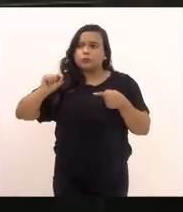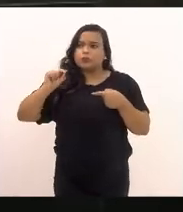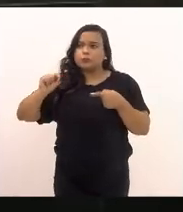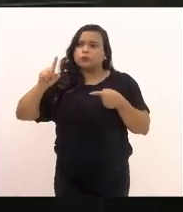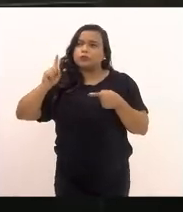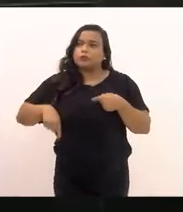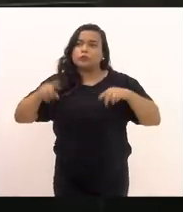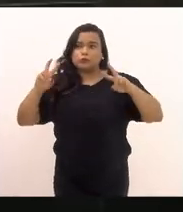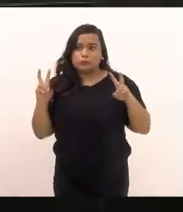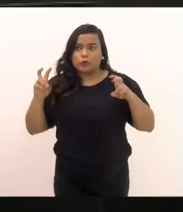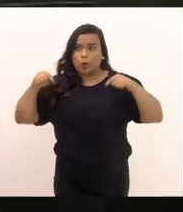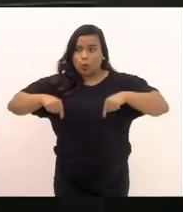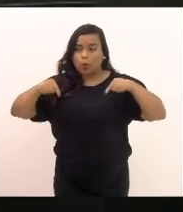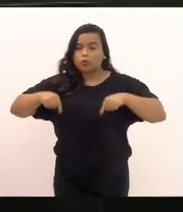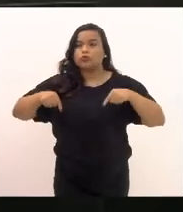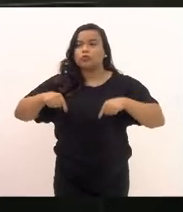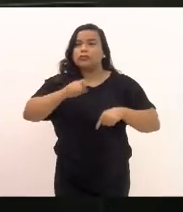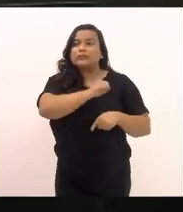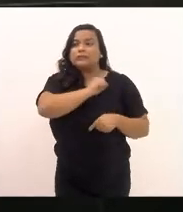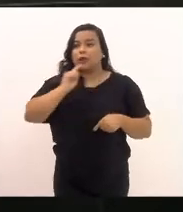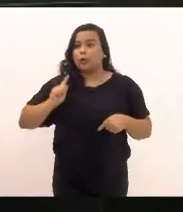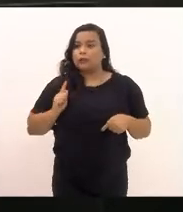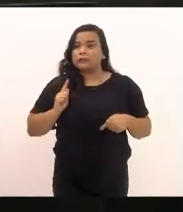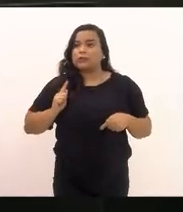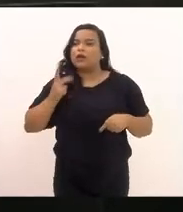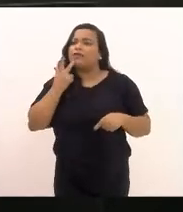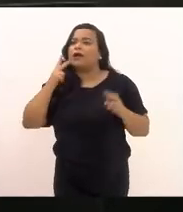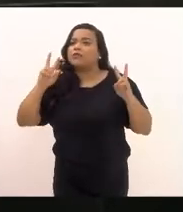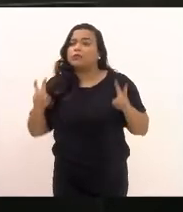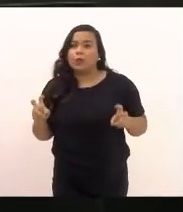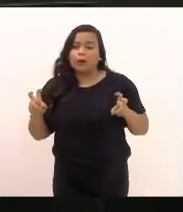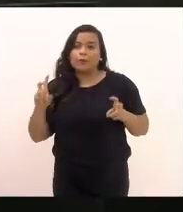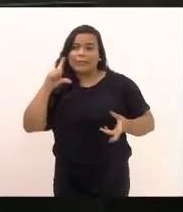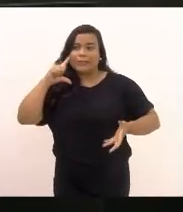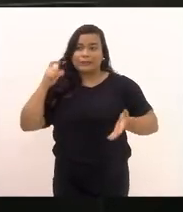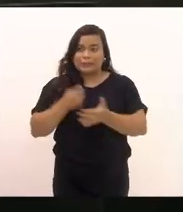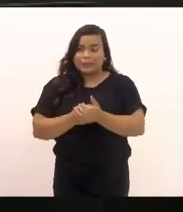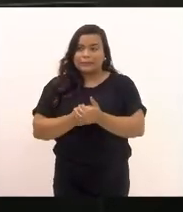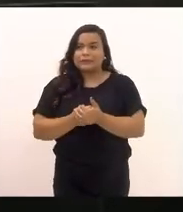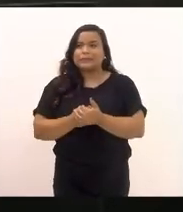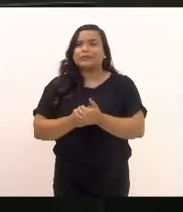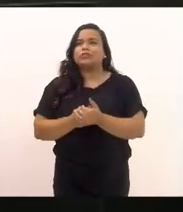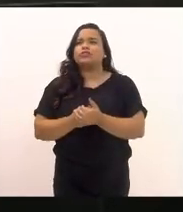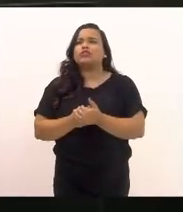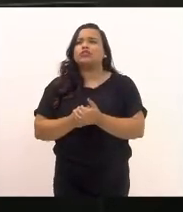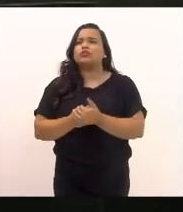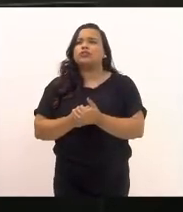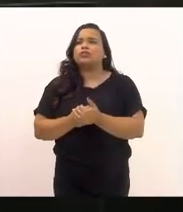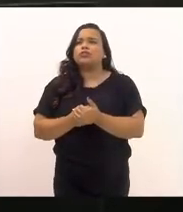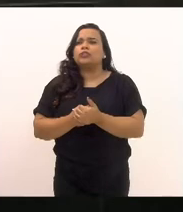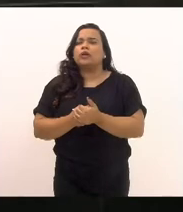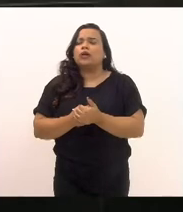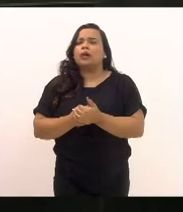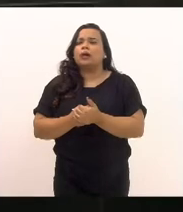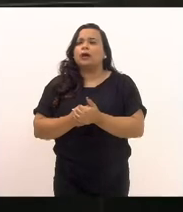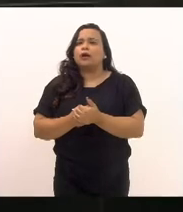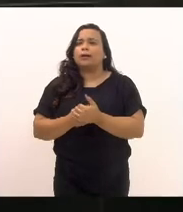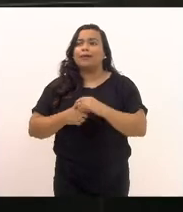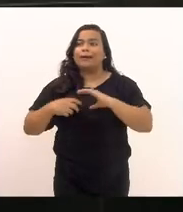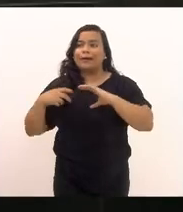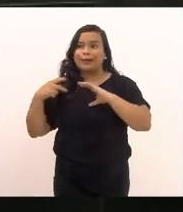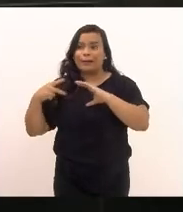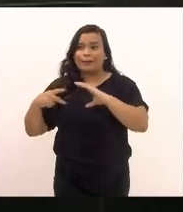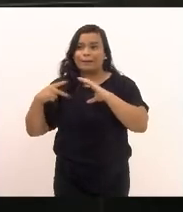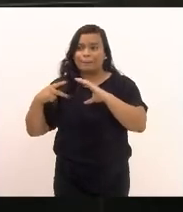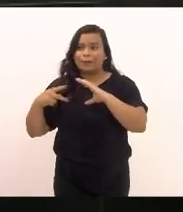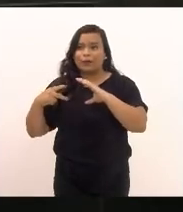que se trava hoje em São Gonçalo sobre a decisão da Câmara Municipal, tomada ontem,